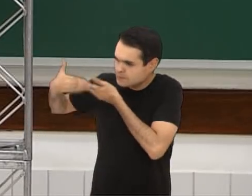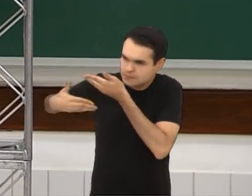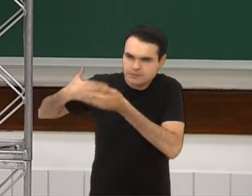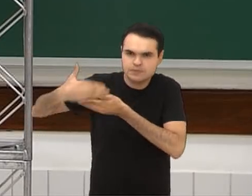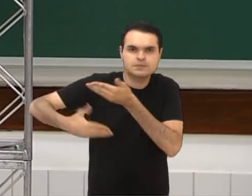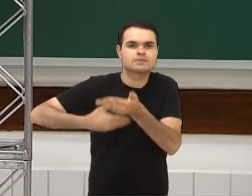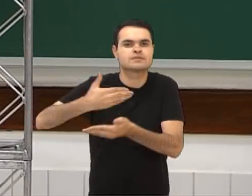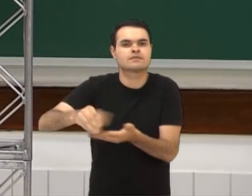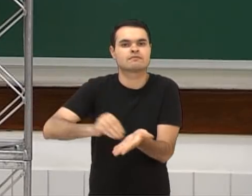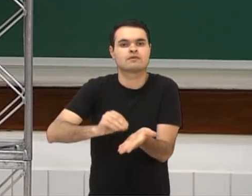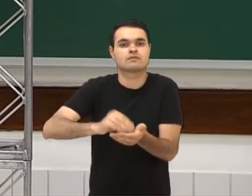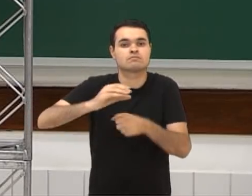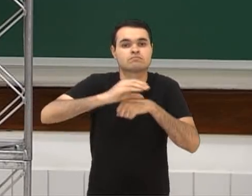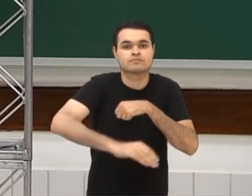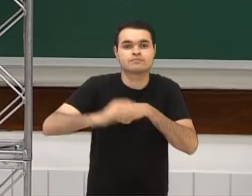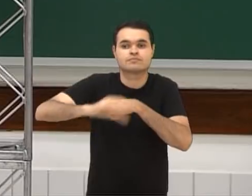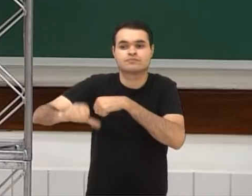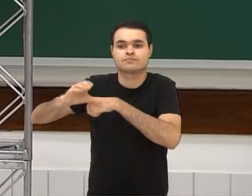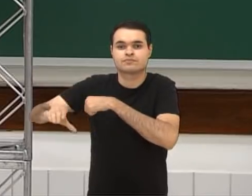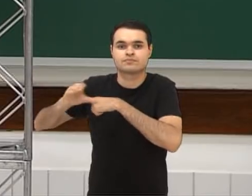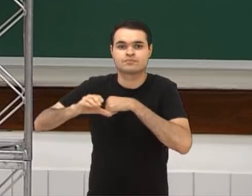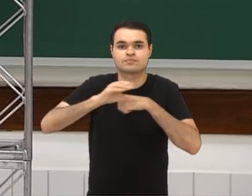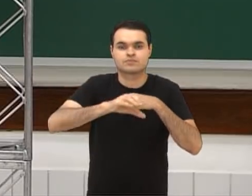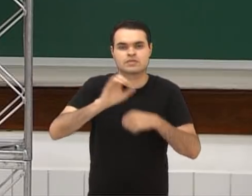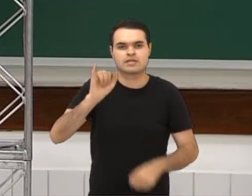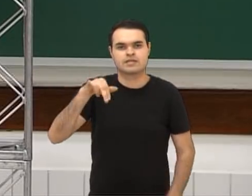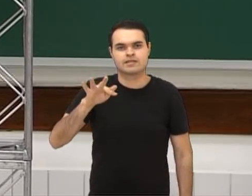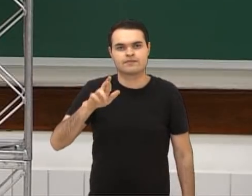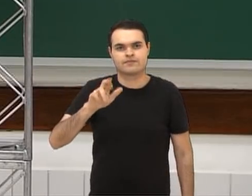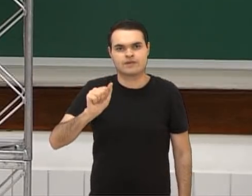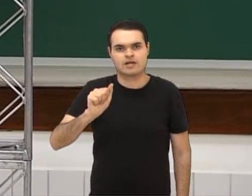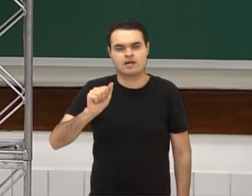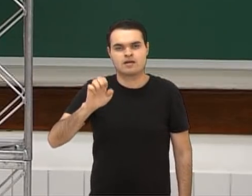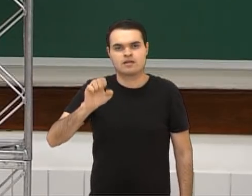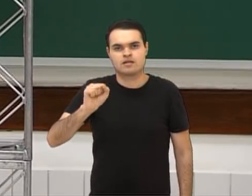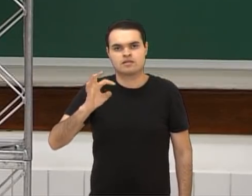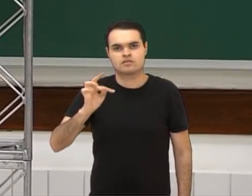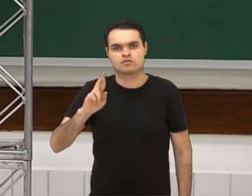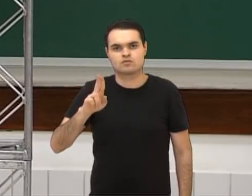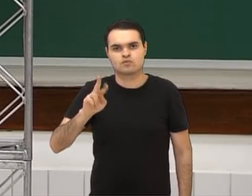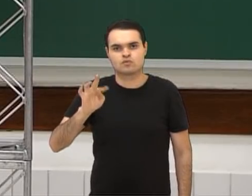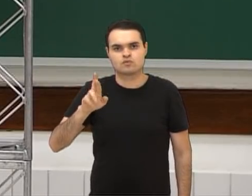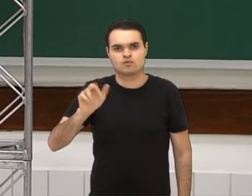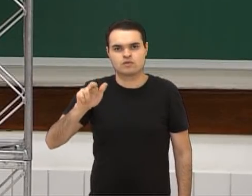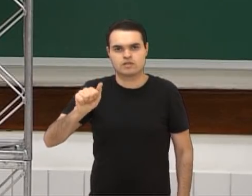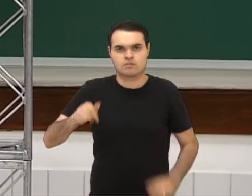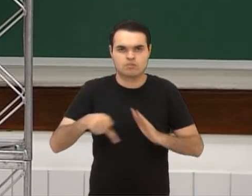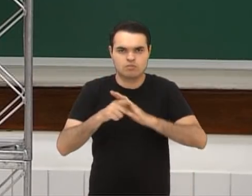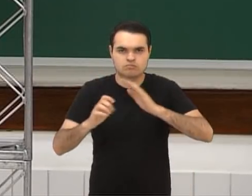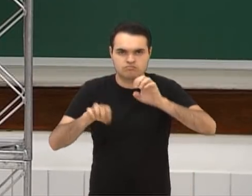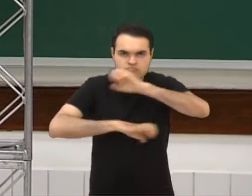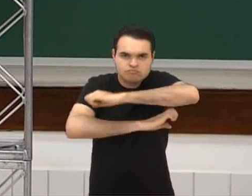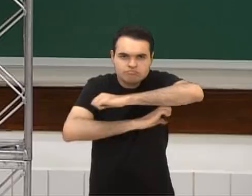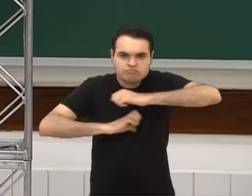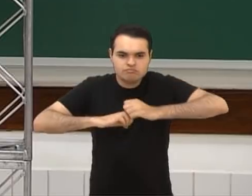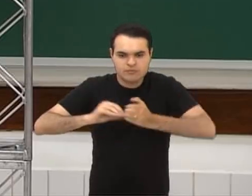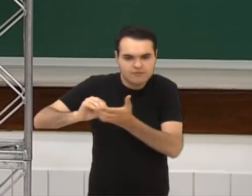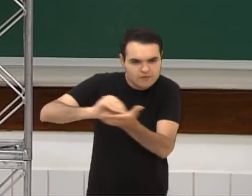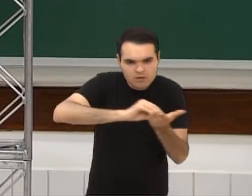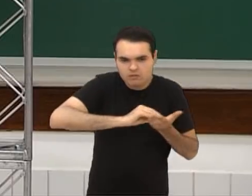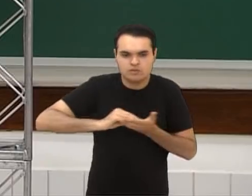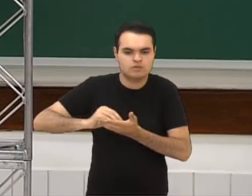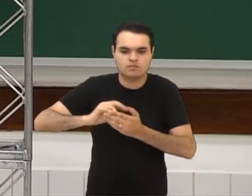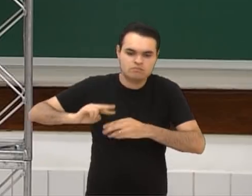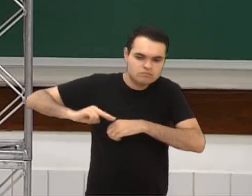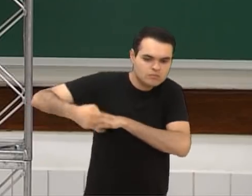A falta de investimento histórico em infraestrutura. Então, essa crise, aliada a essa falta de estrutura, culminou